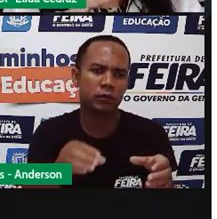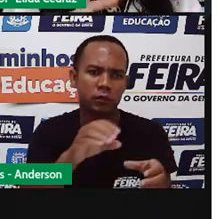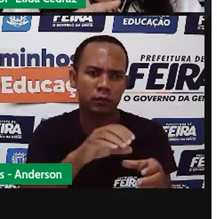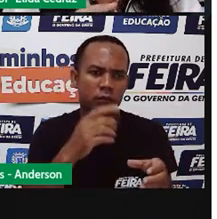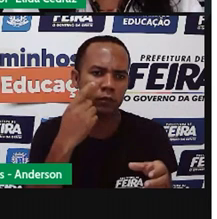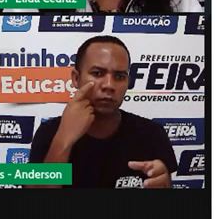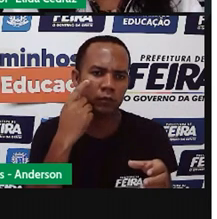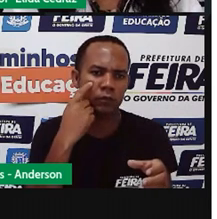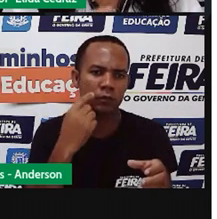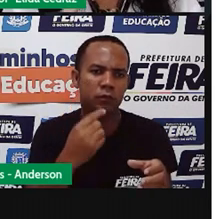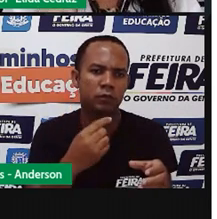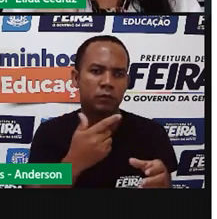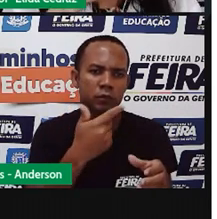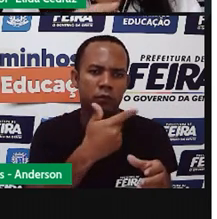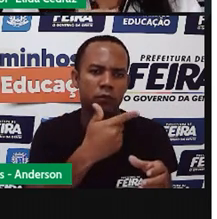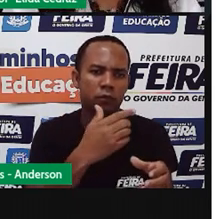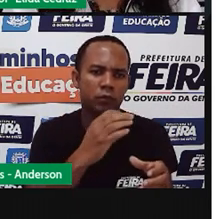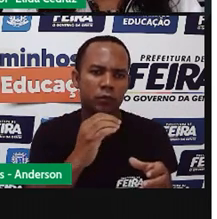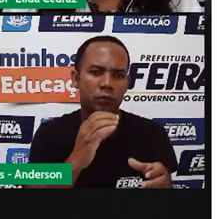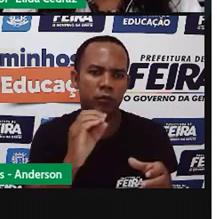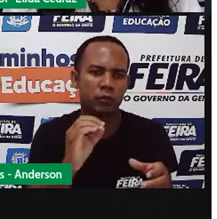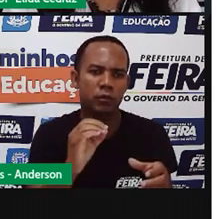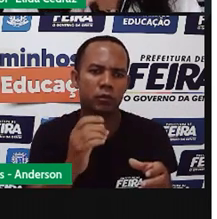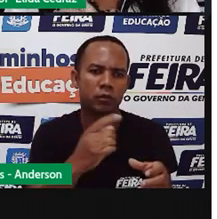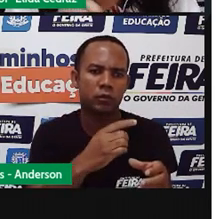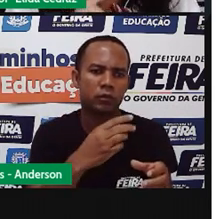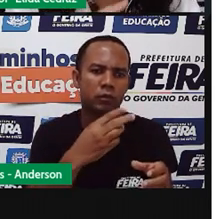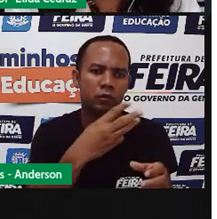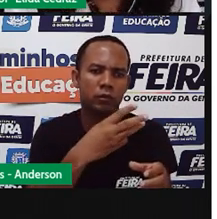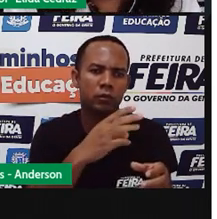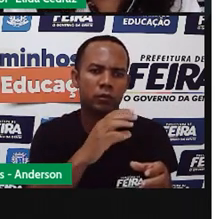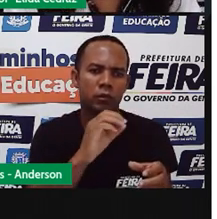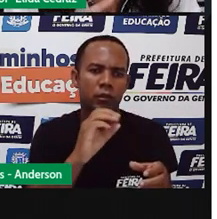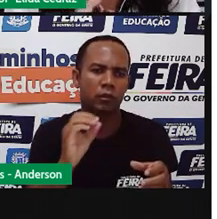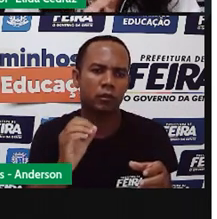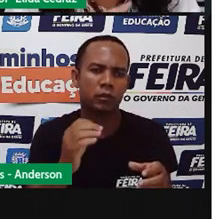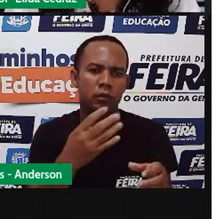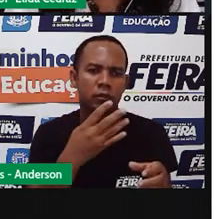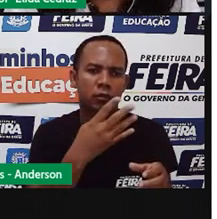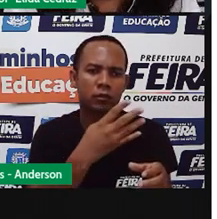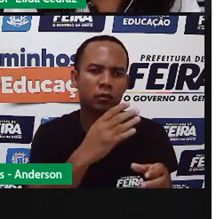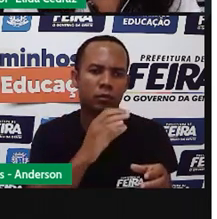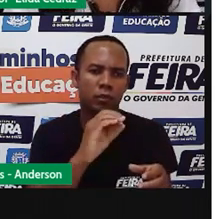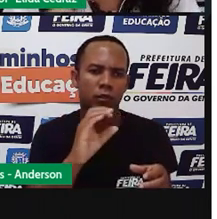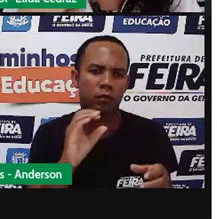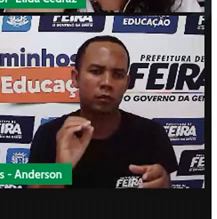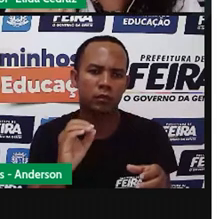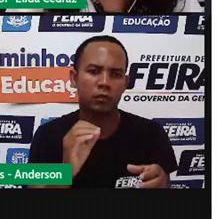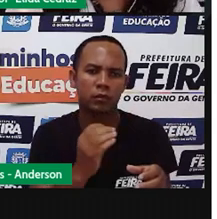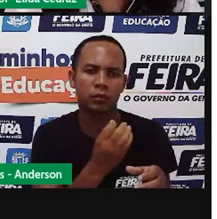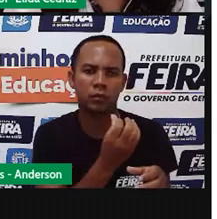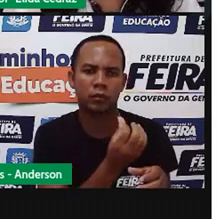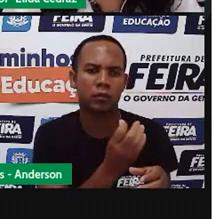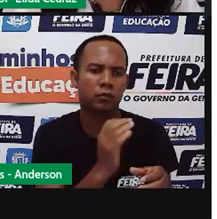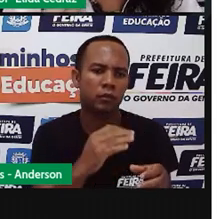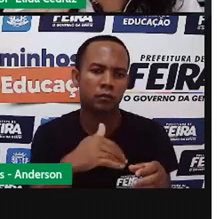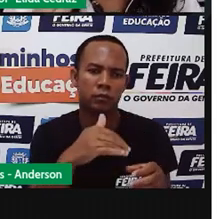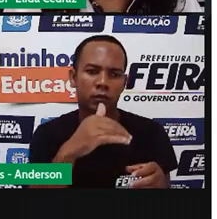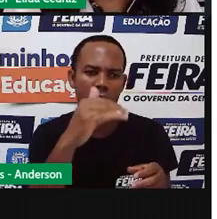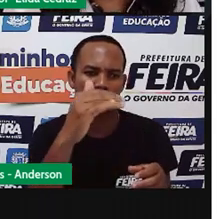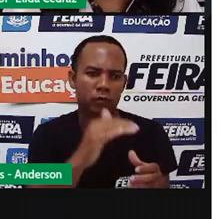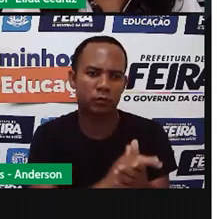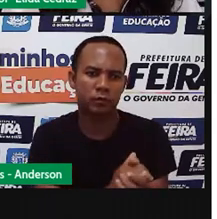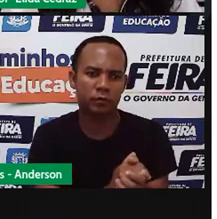200, 300, 400, 500, 600,